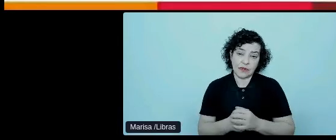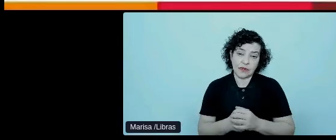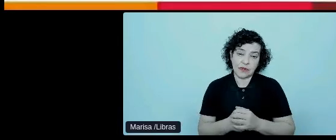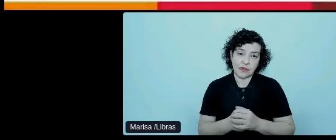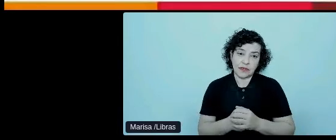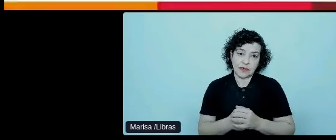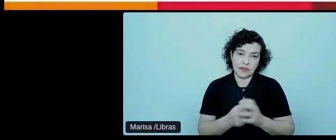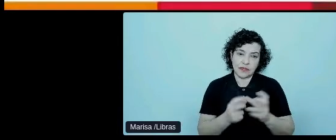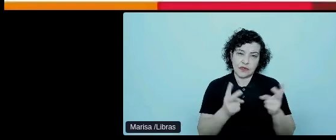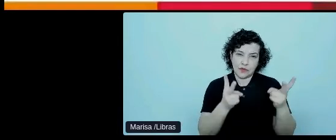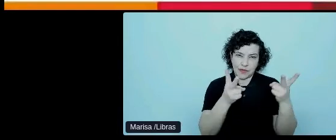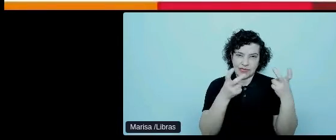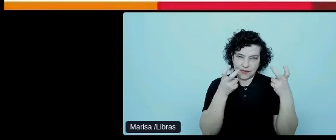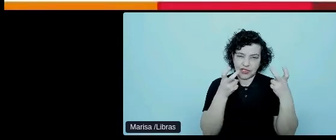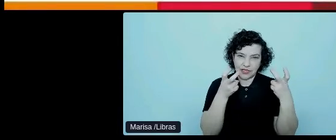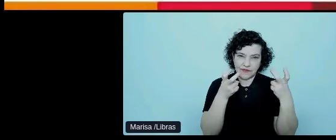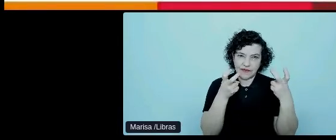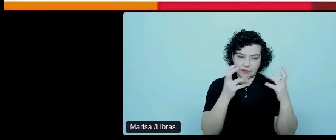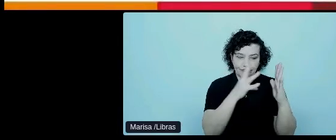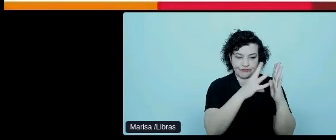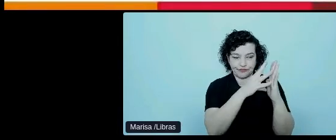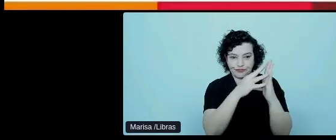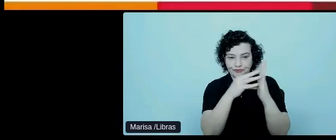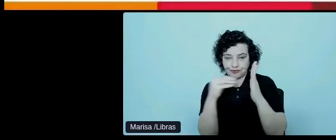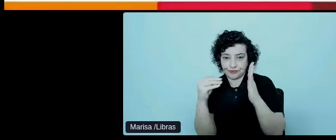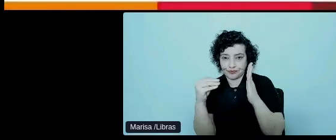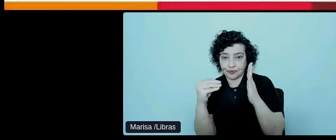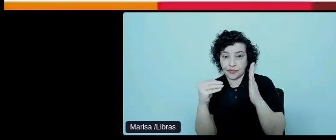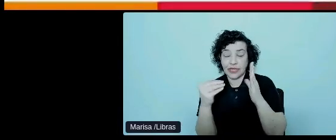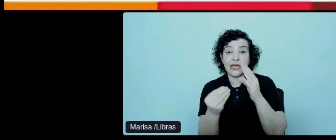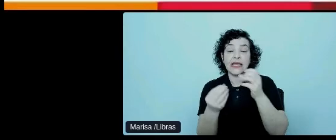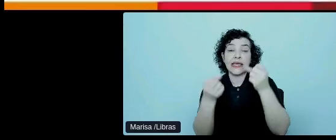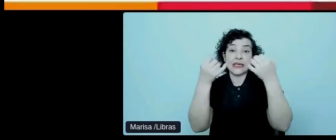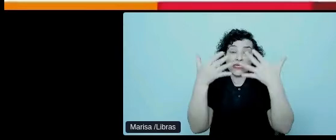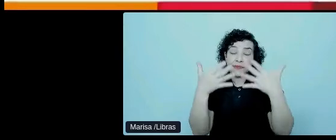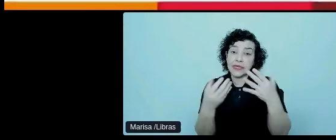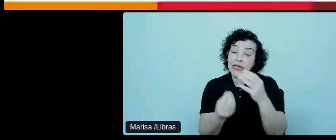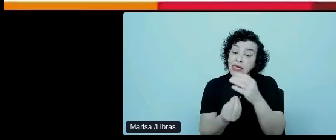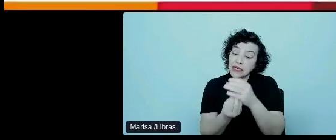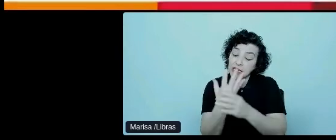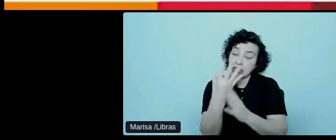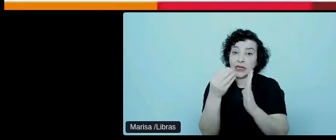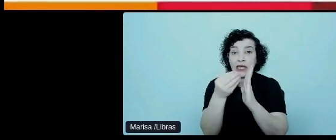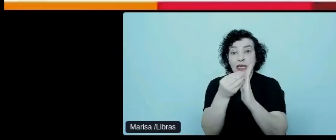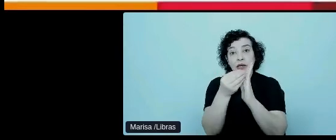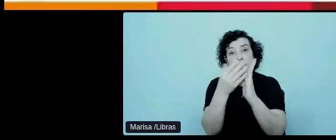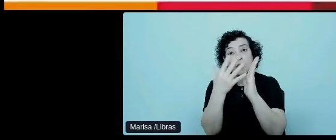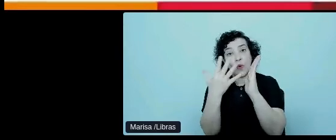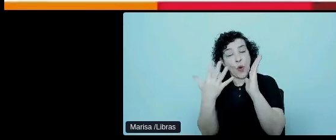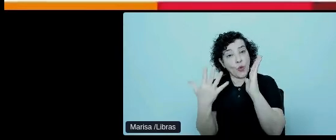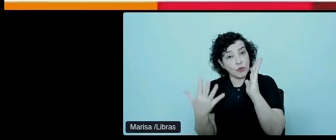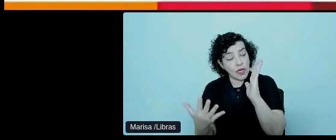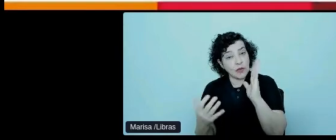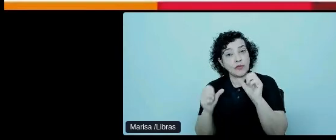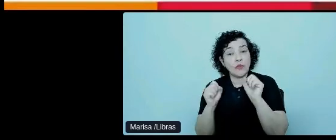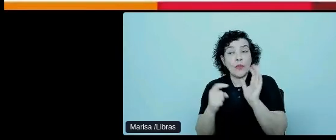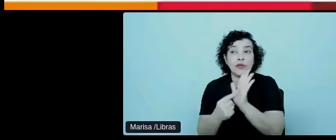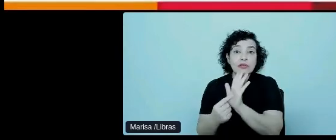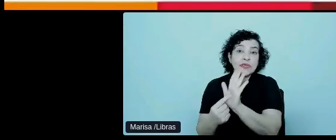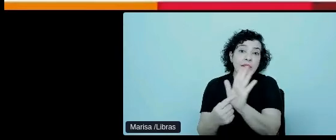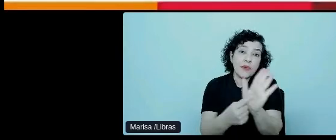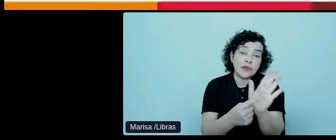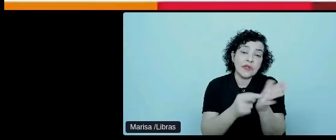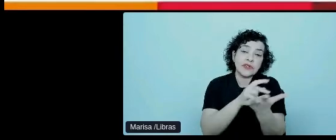perceptível. E o que ele fala? Crie conteúdo que possa ser representado de maneira diferente. Por exemplo, layouts